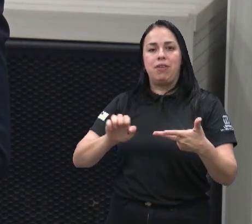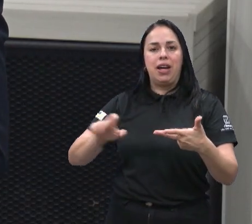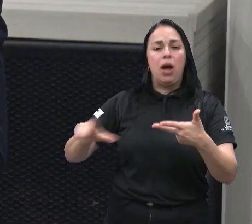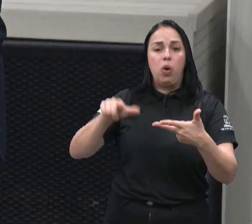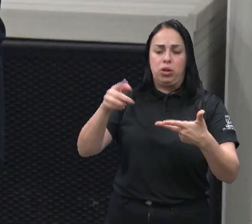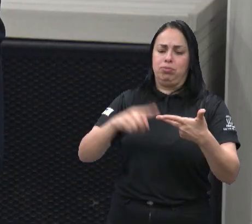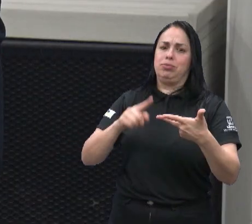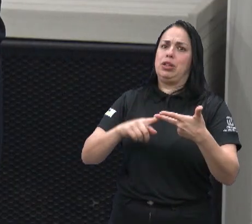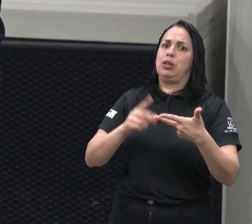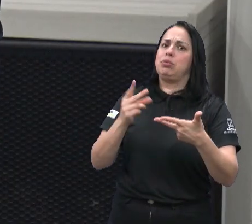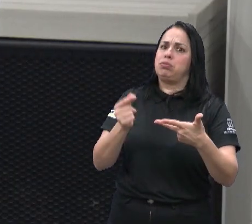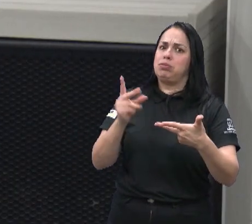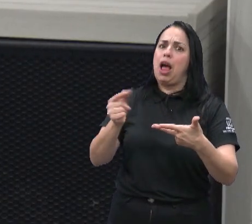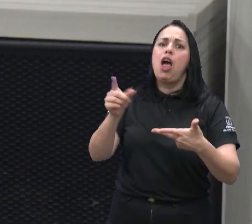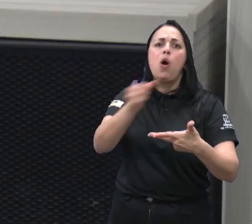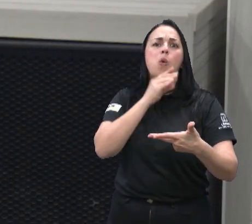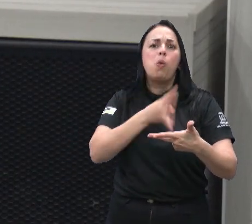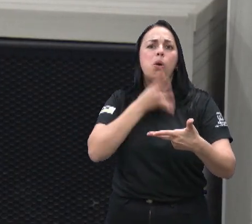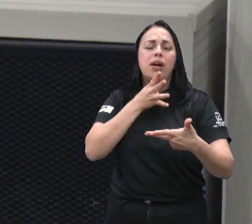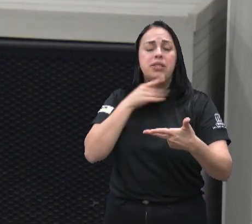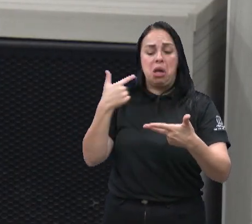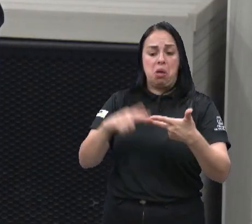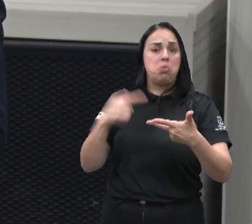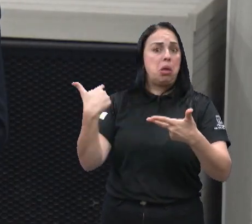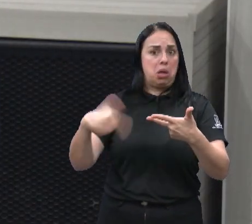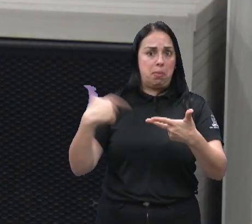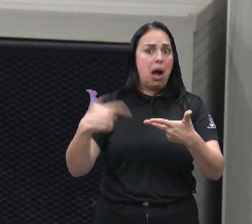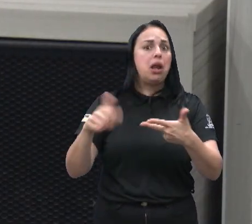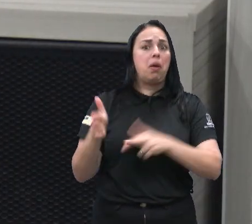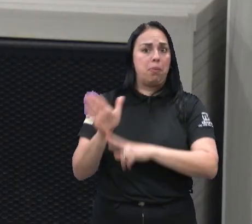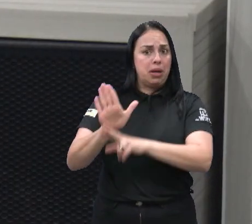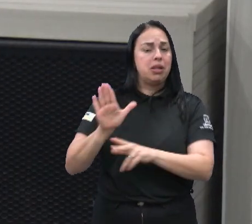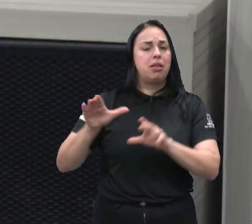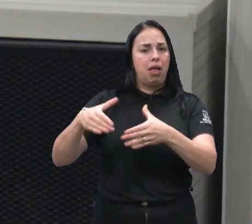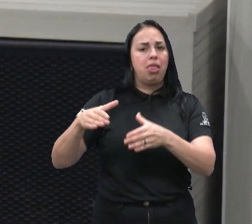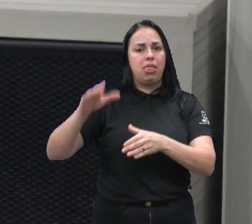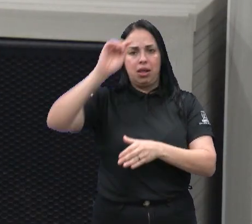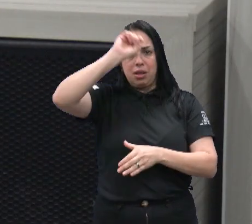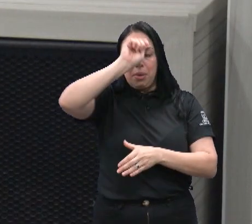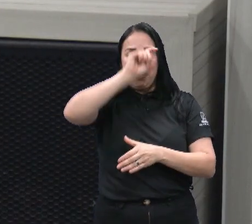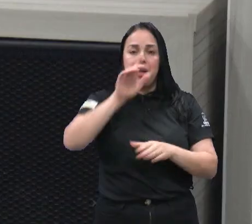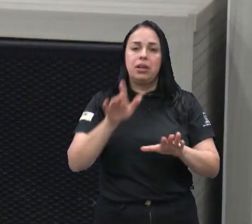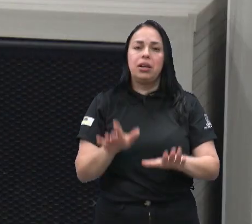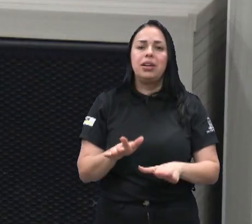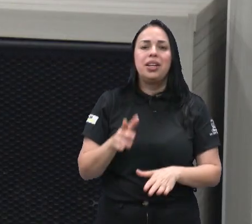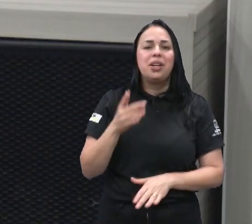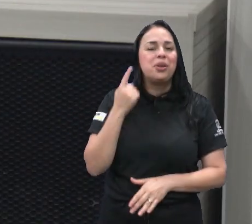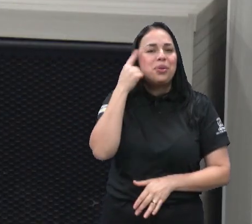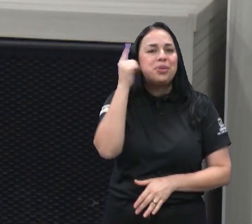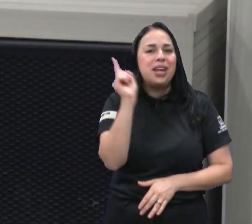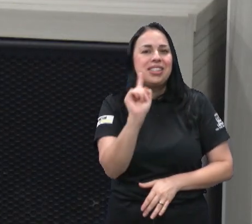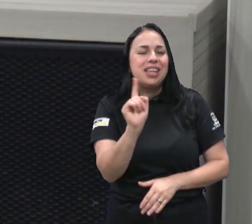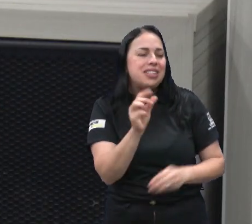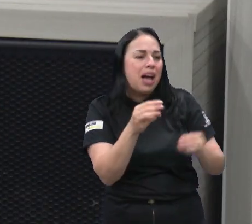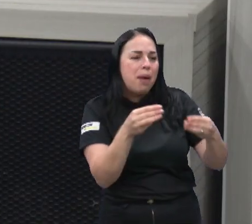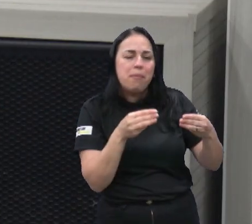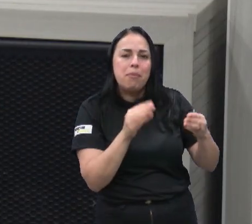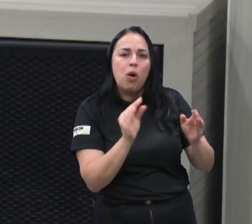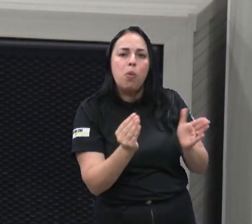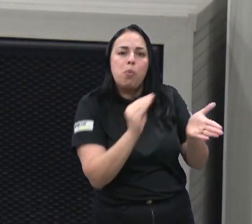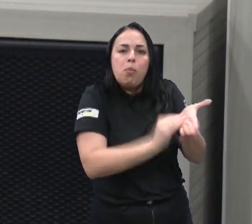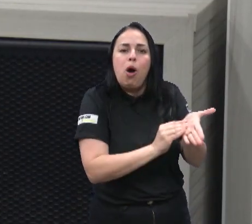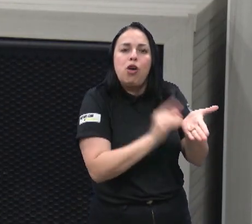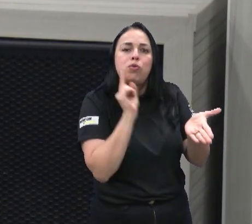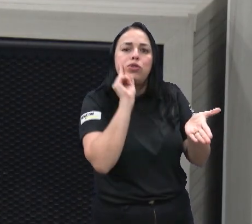data e está fazendo um belíssimo trabalho frente à Guarda Municipal. E dizer também que eu não sei se a data da moção do Zé Luiz foi antes